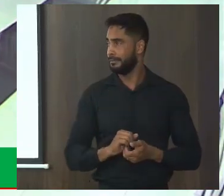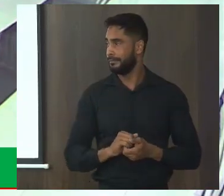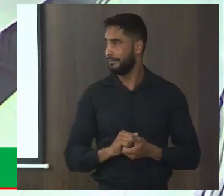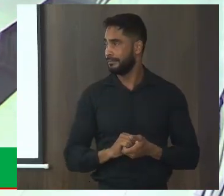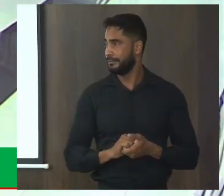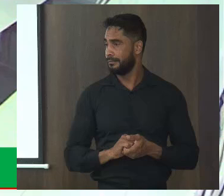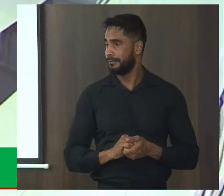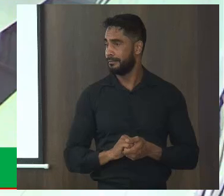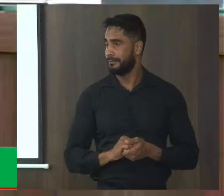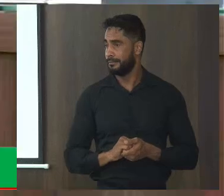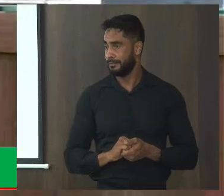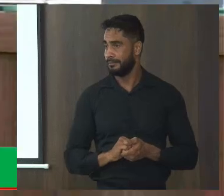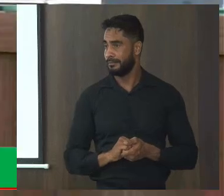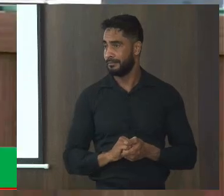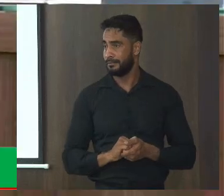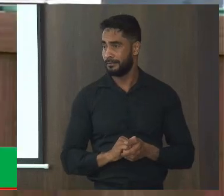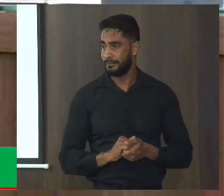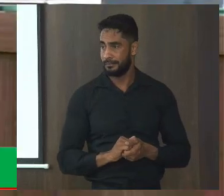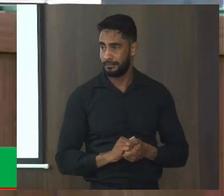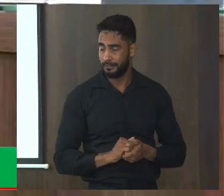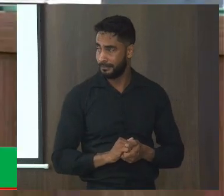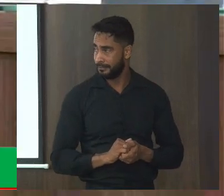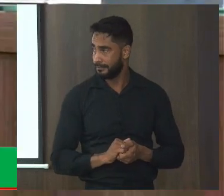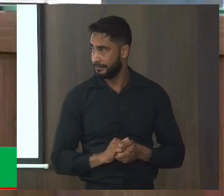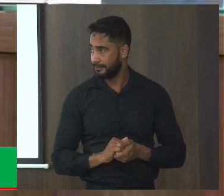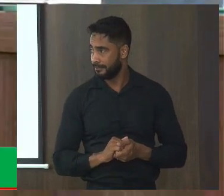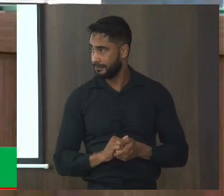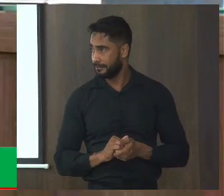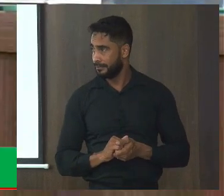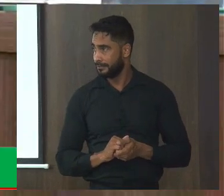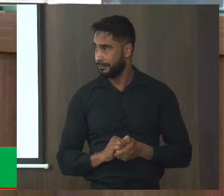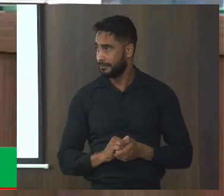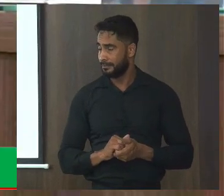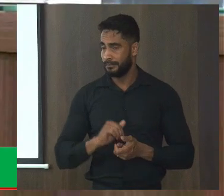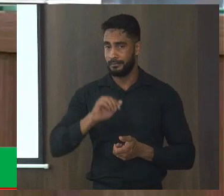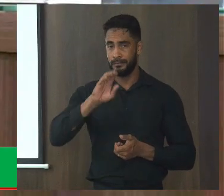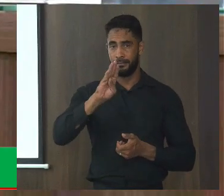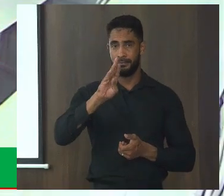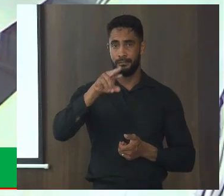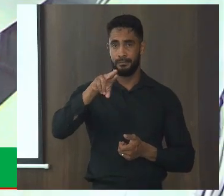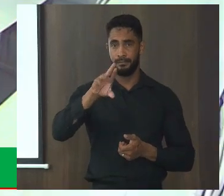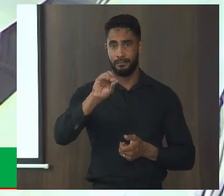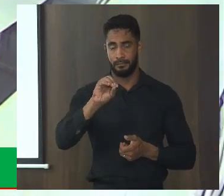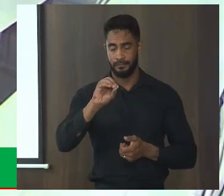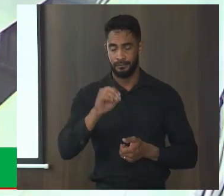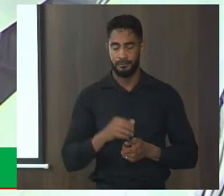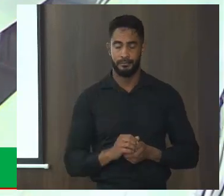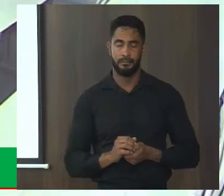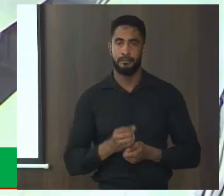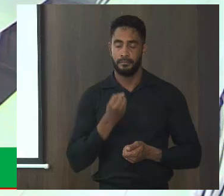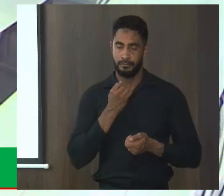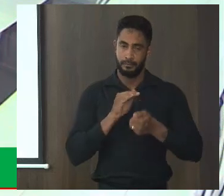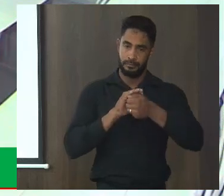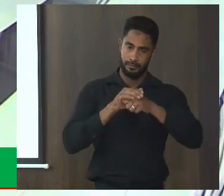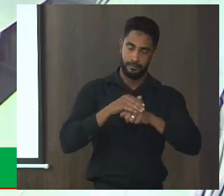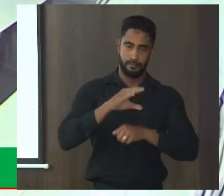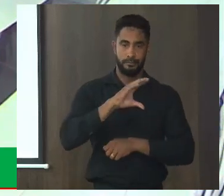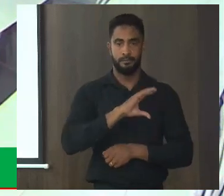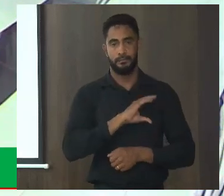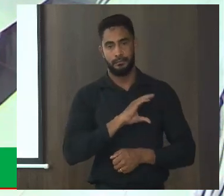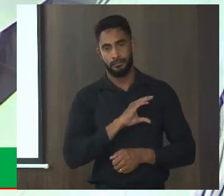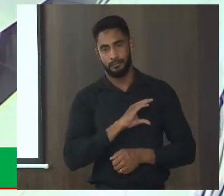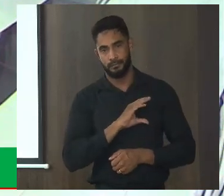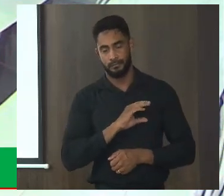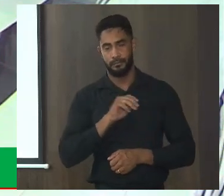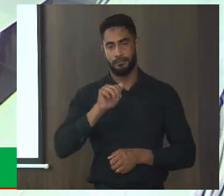Ok. Mas a palavra, presidente. Com a palavra, vereador Bruno. Boa noite a todos. Boa noite, colega,